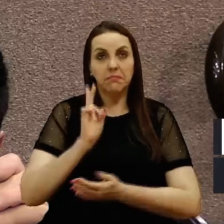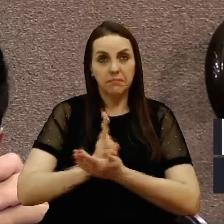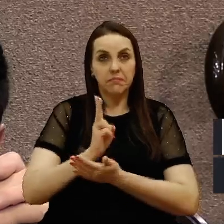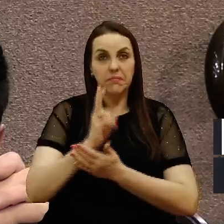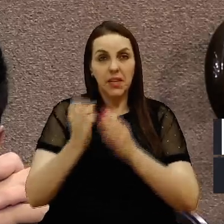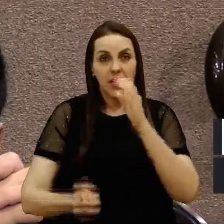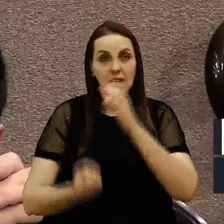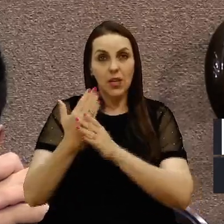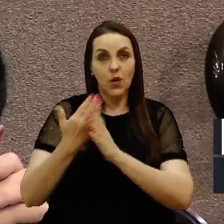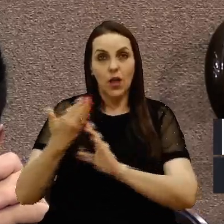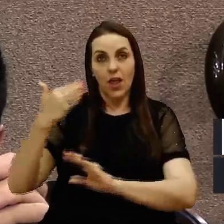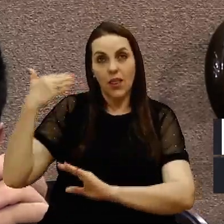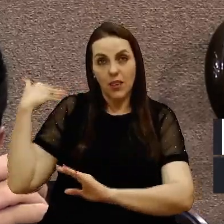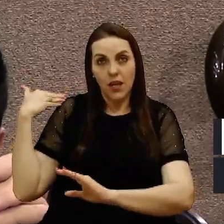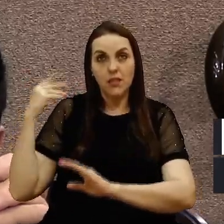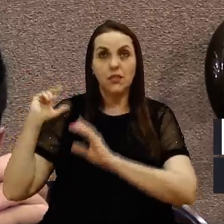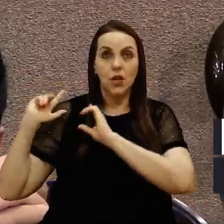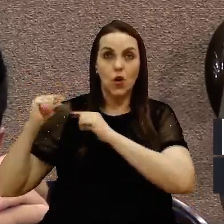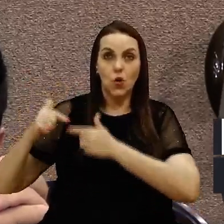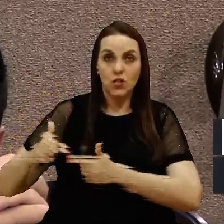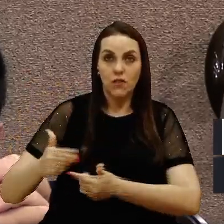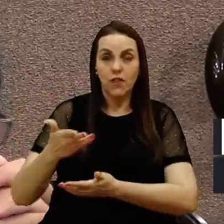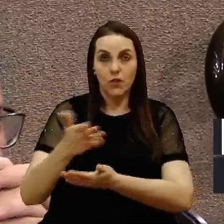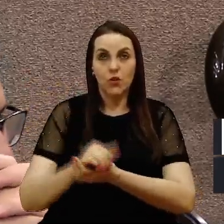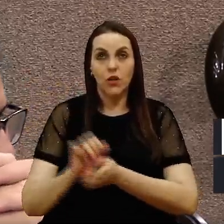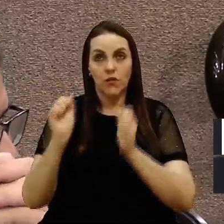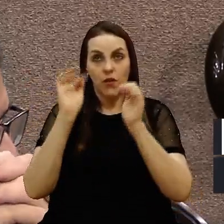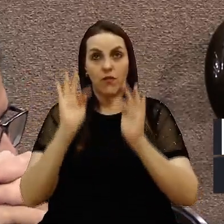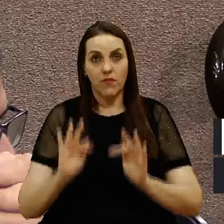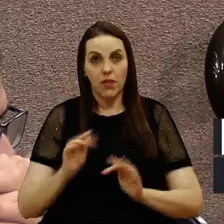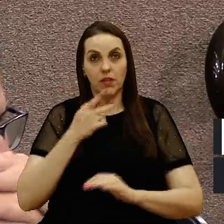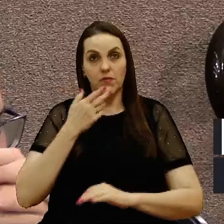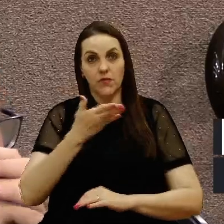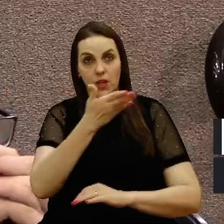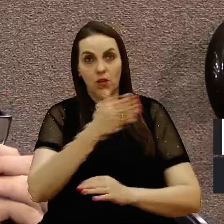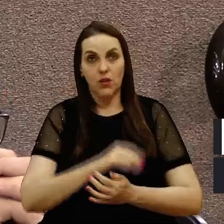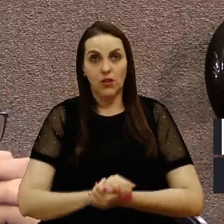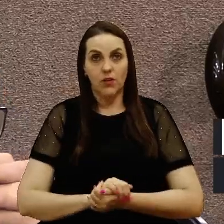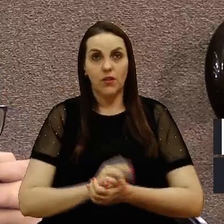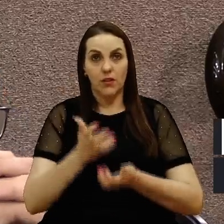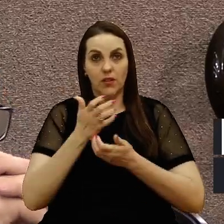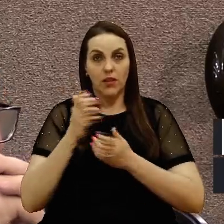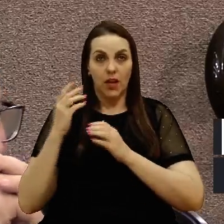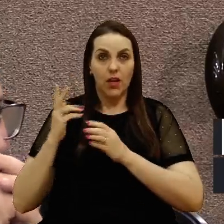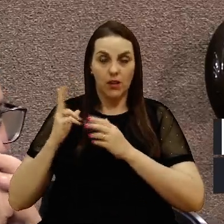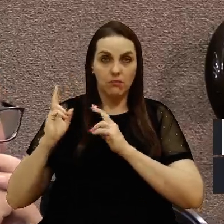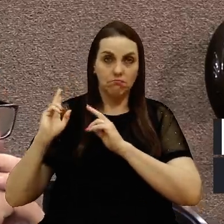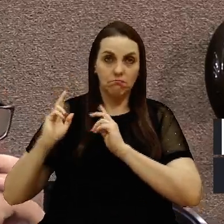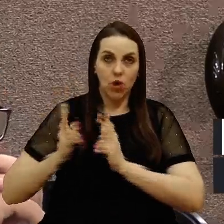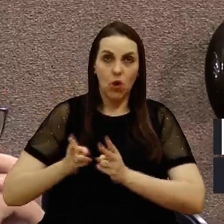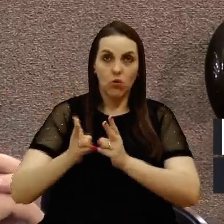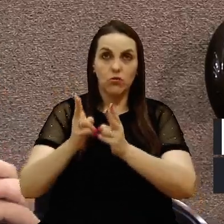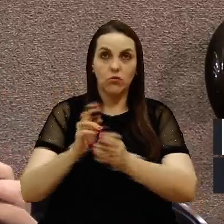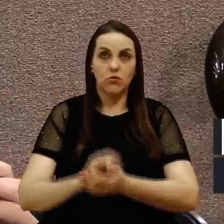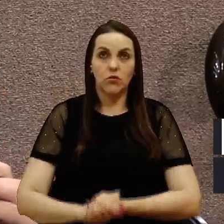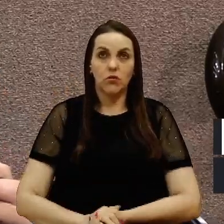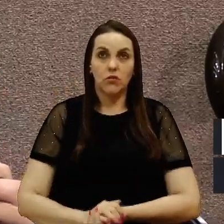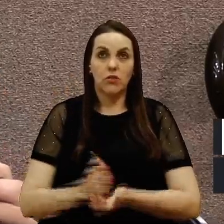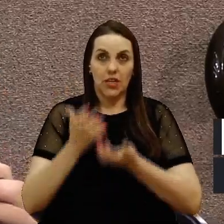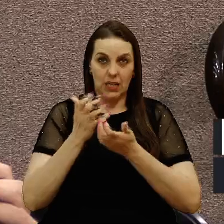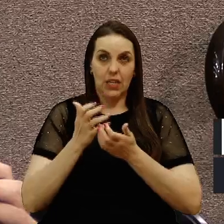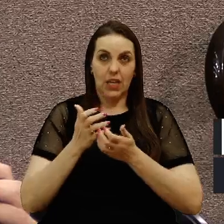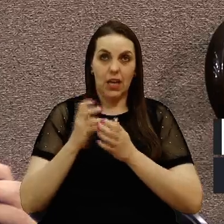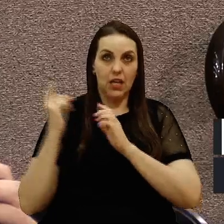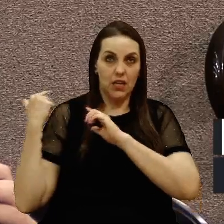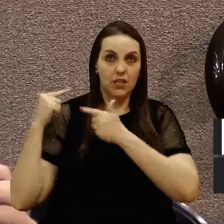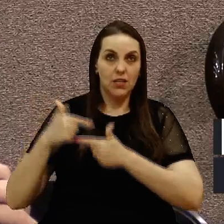criado lá atrás. Então isso é o conservadorismo. Eu fiquei muito feliz que a senhora quer conservar. Mas a senhora só quer conservar